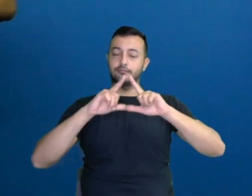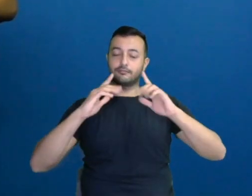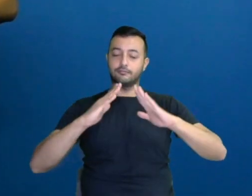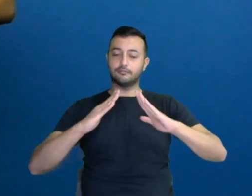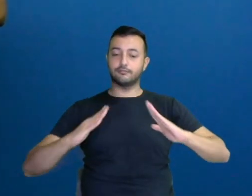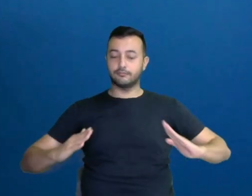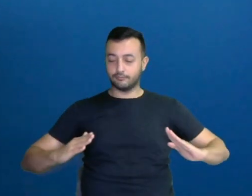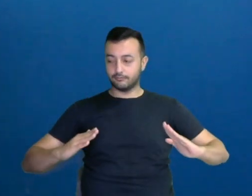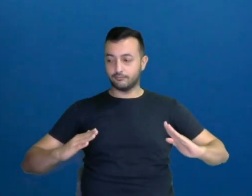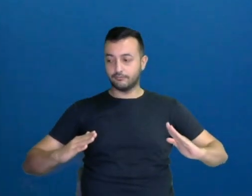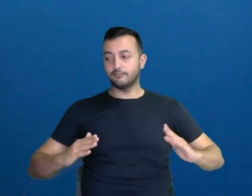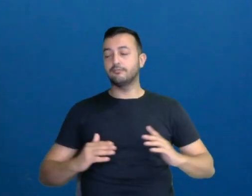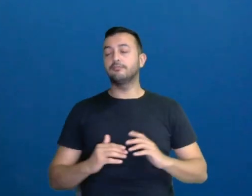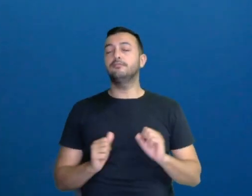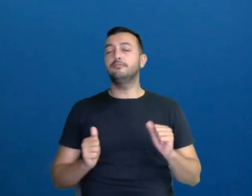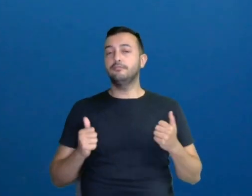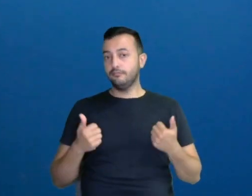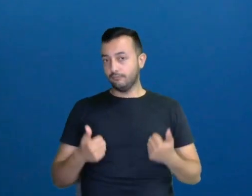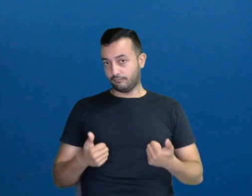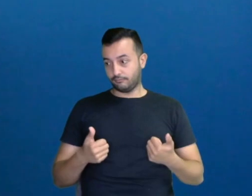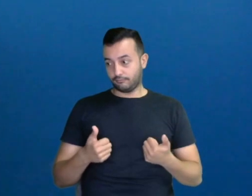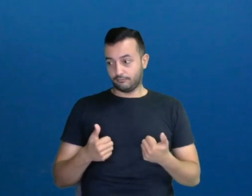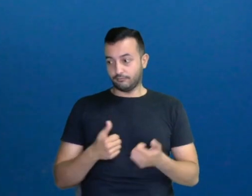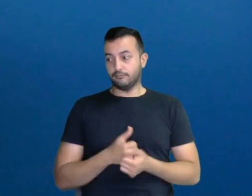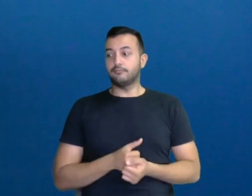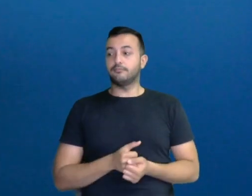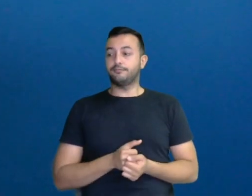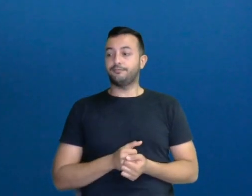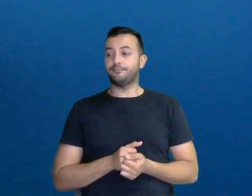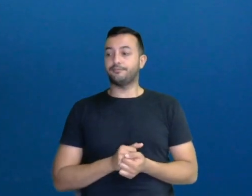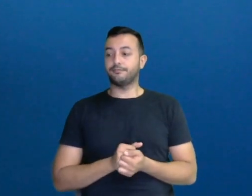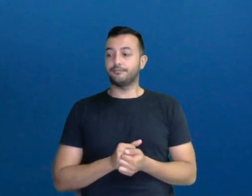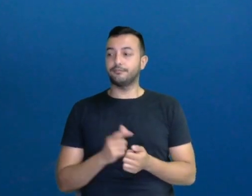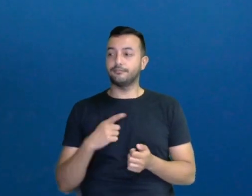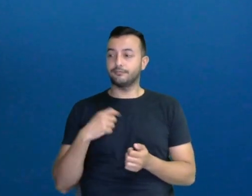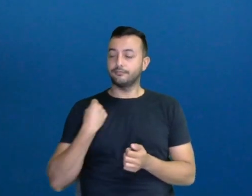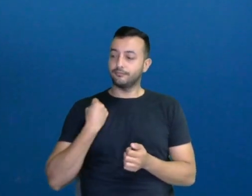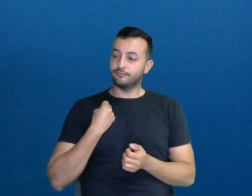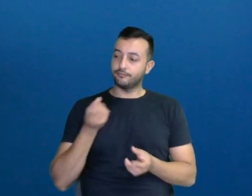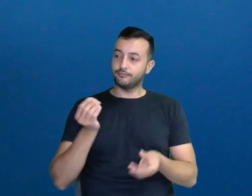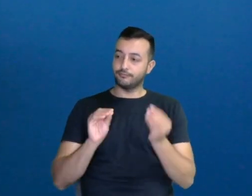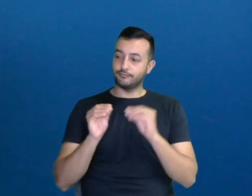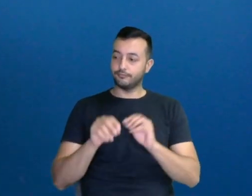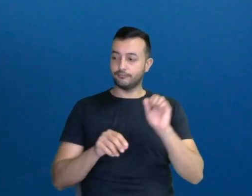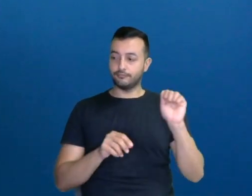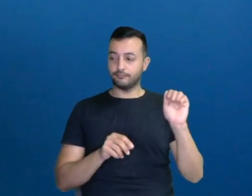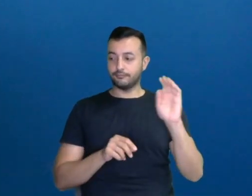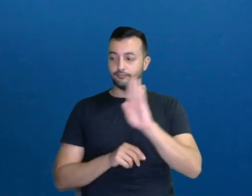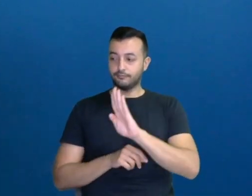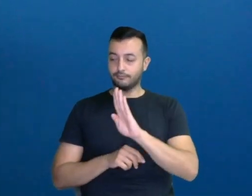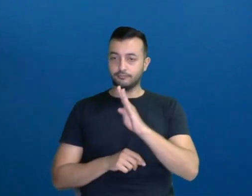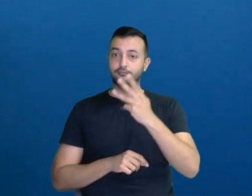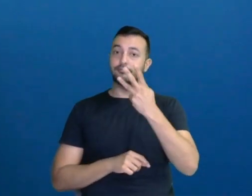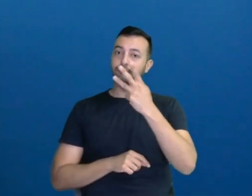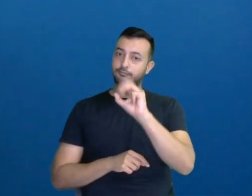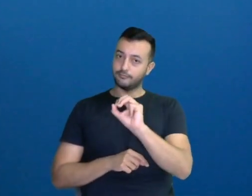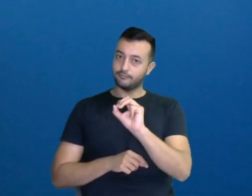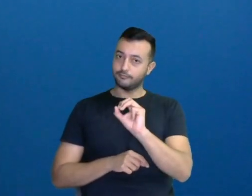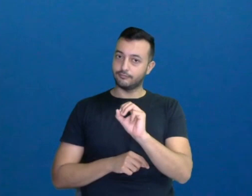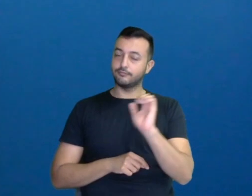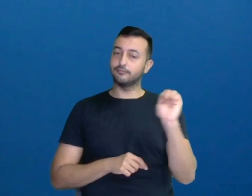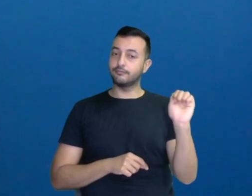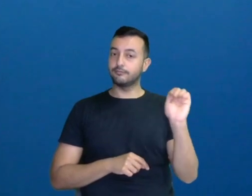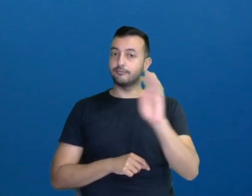lá para o teorema de Tales, tá bom? E foi dado algumas medidas, ó. AB vale 30. Quem é